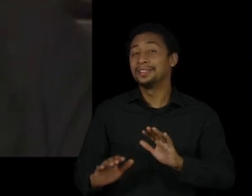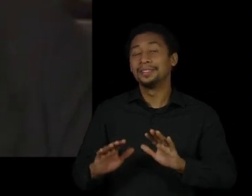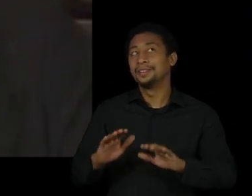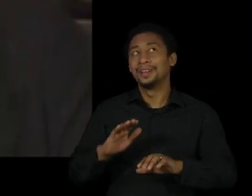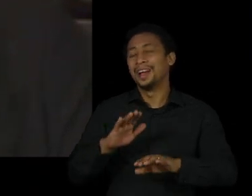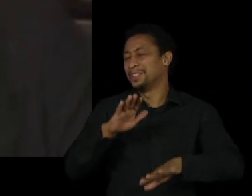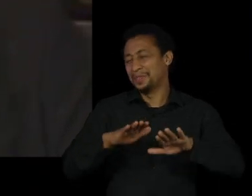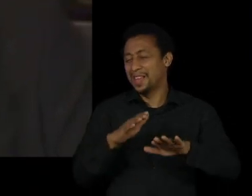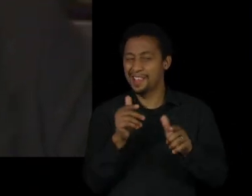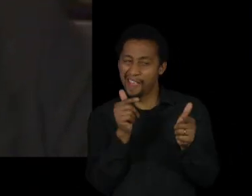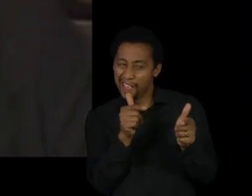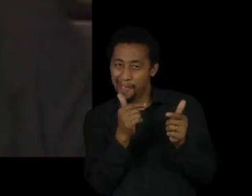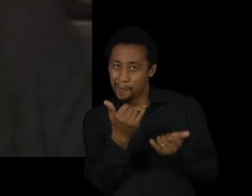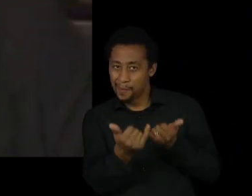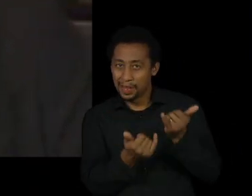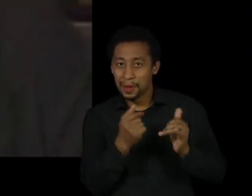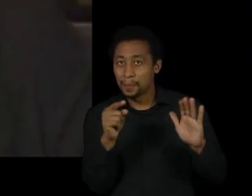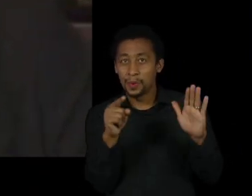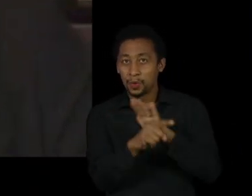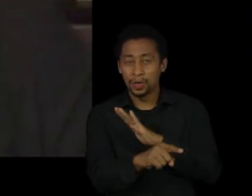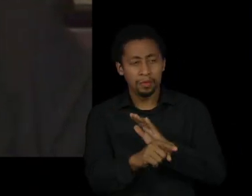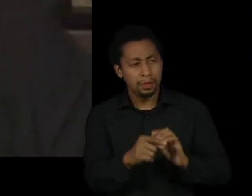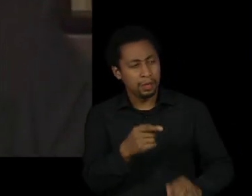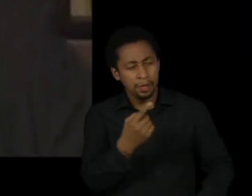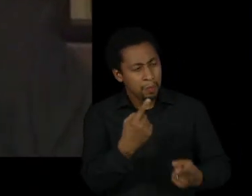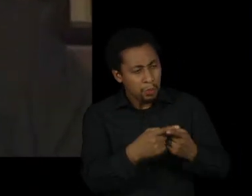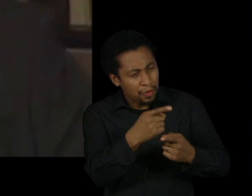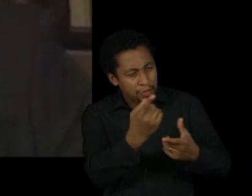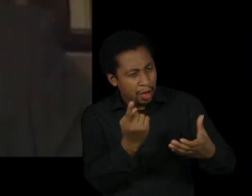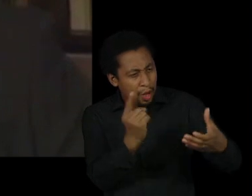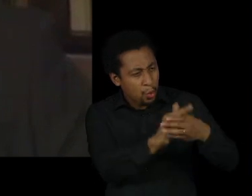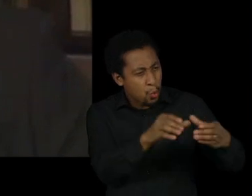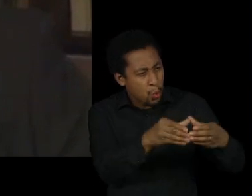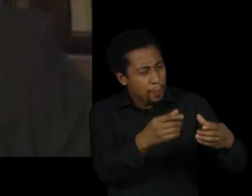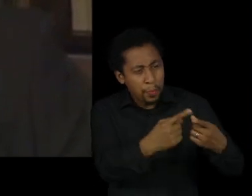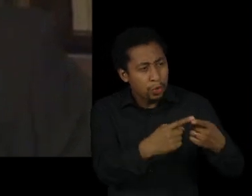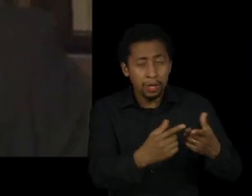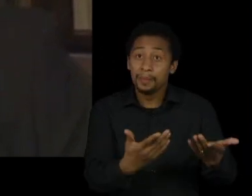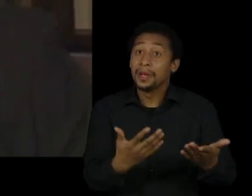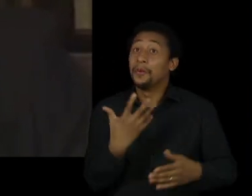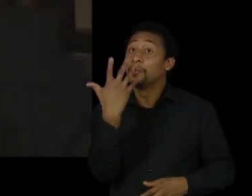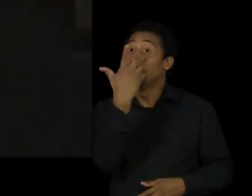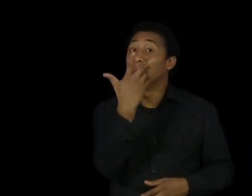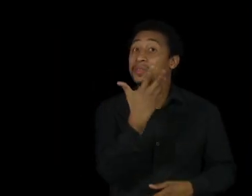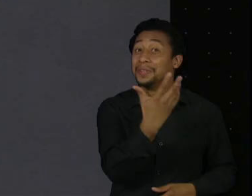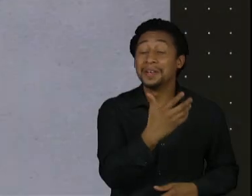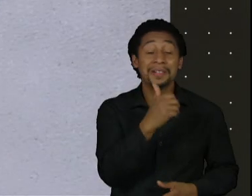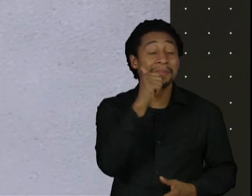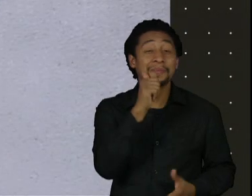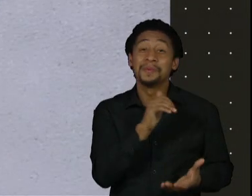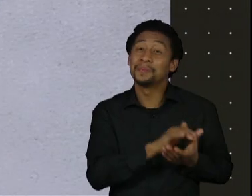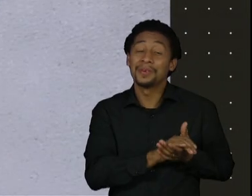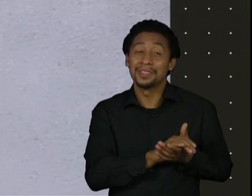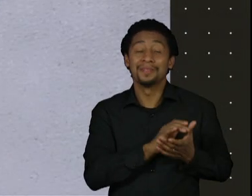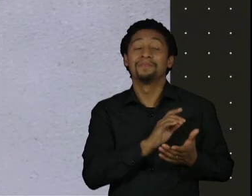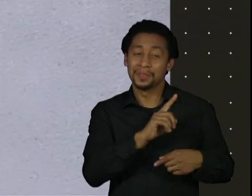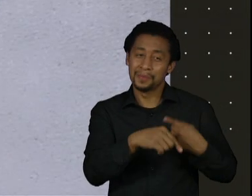perguntaram assim, mas por que você entrou para o Partido Comunista? Porque eu fiquei apaixonado pela Laurita, com quem eu casei.